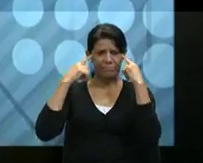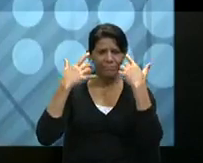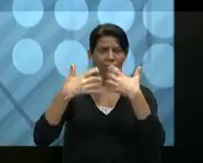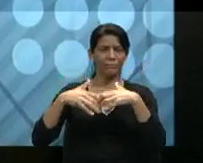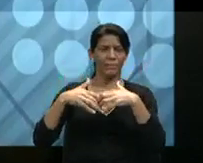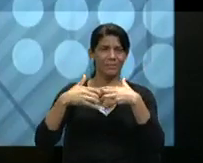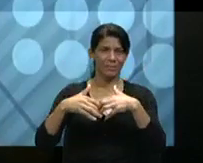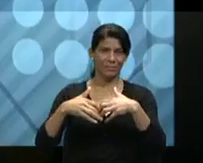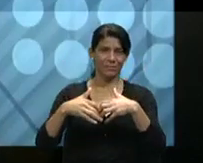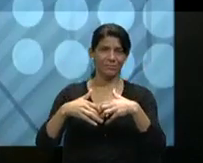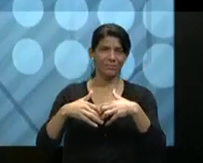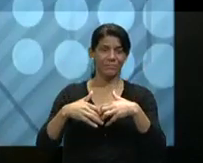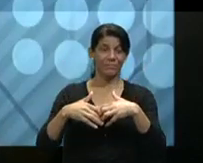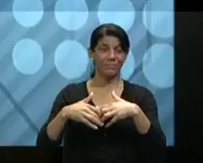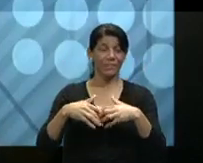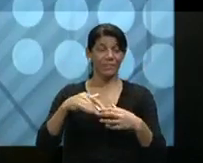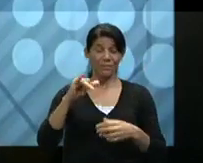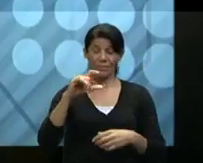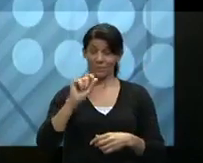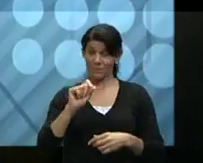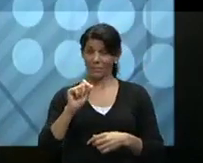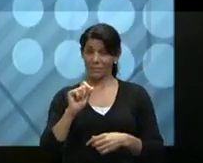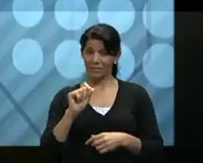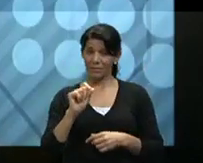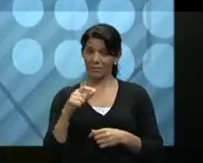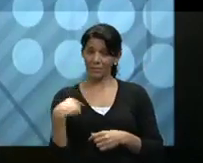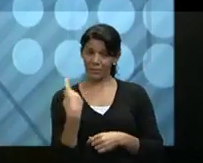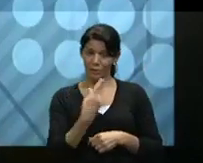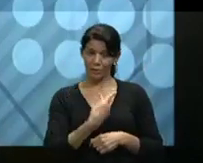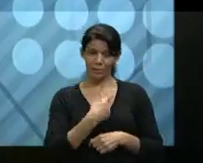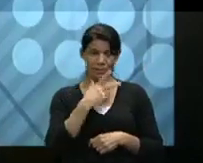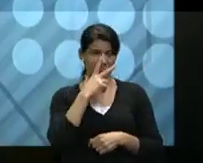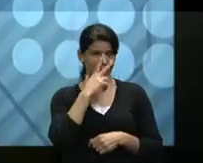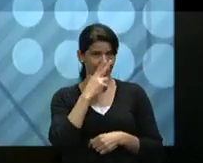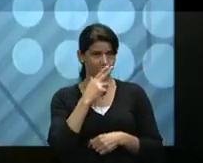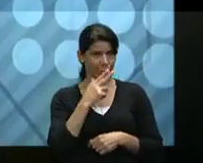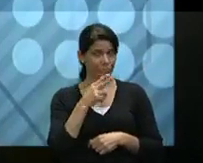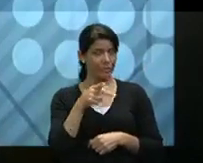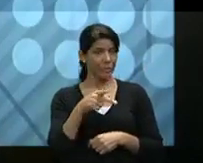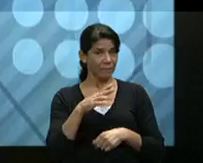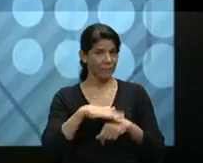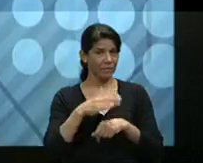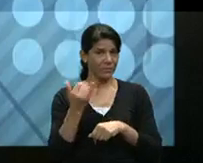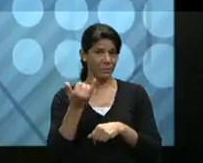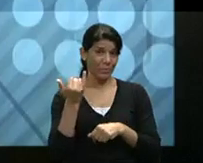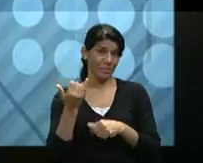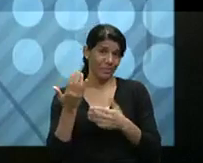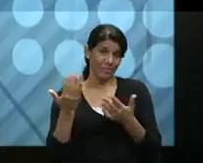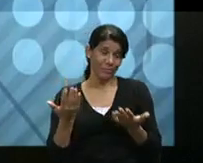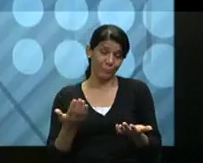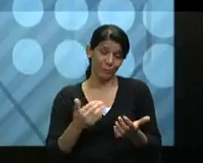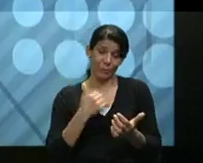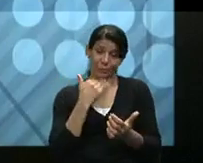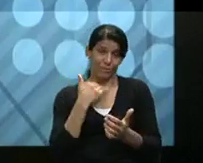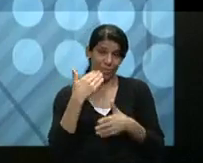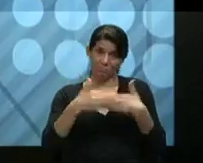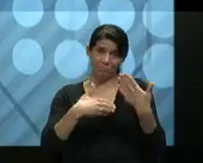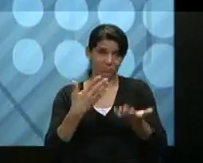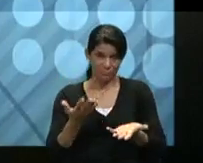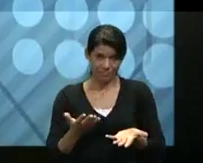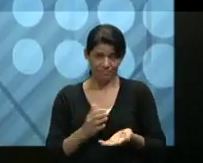num segundo momento, caso as que a gente julga nesse momento como mais interessantes não sejam tão efetivas como